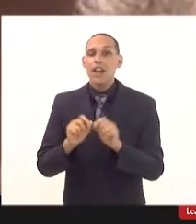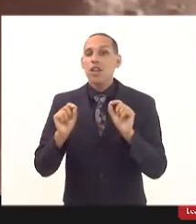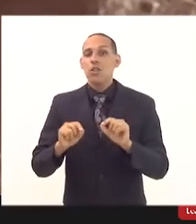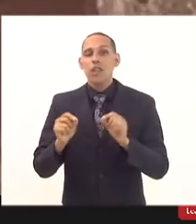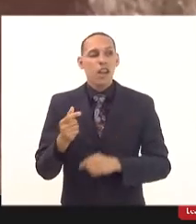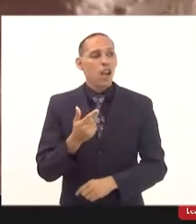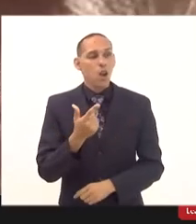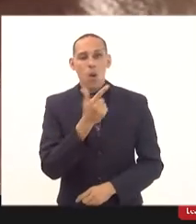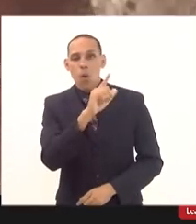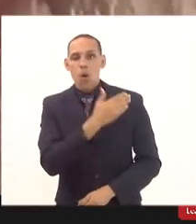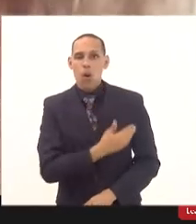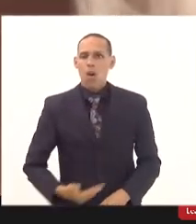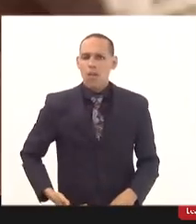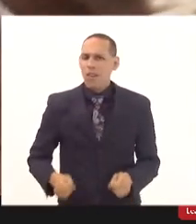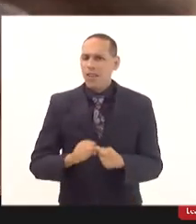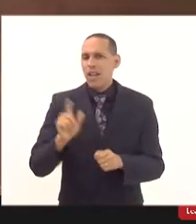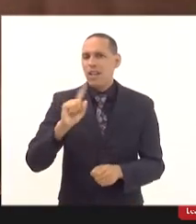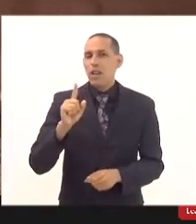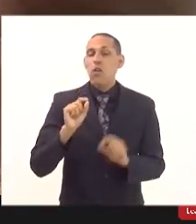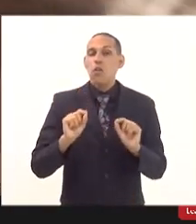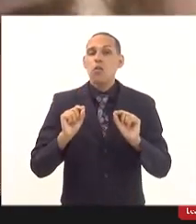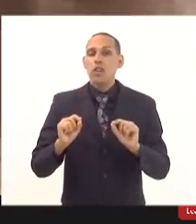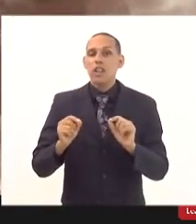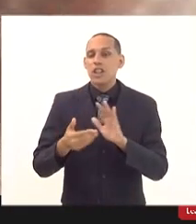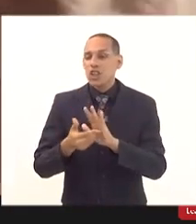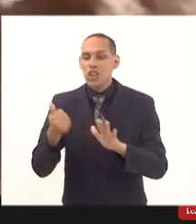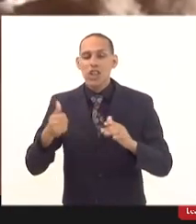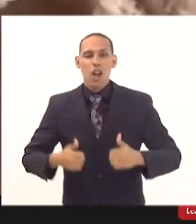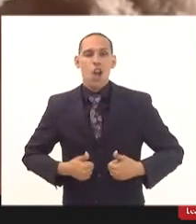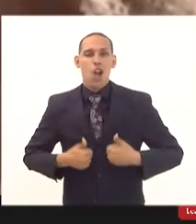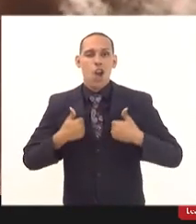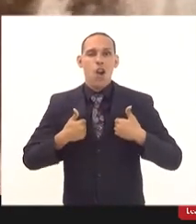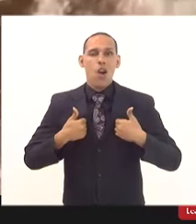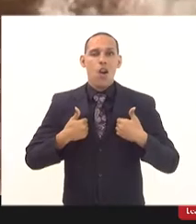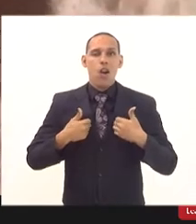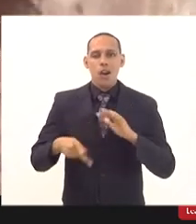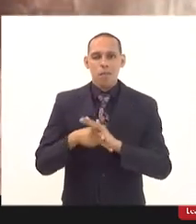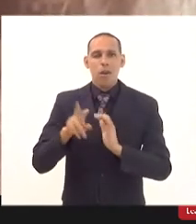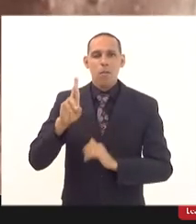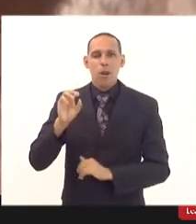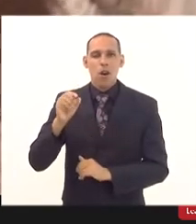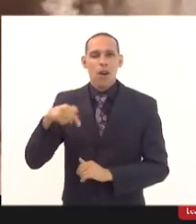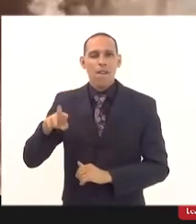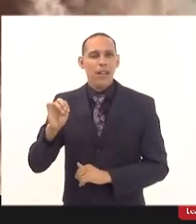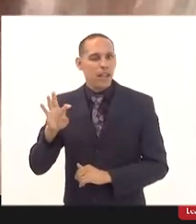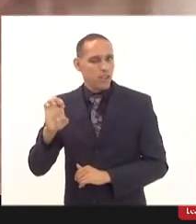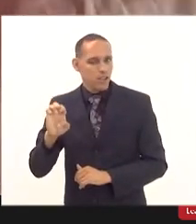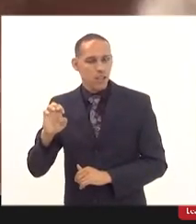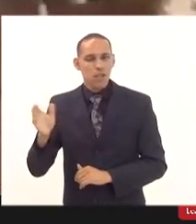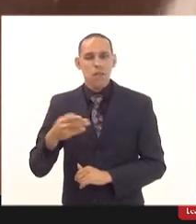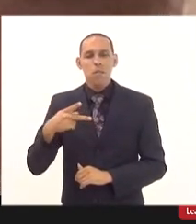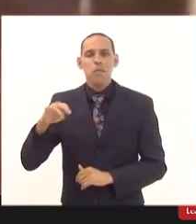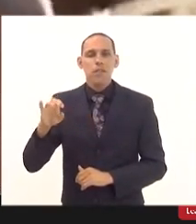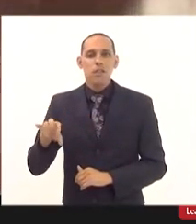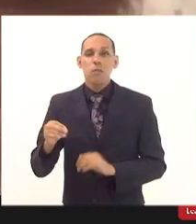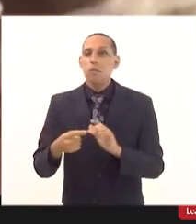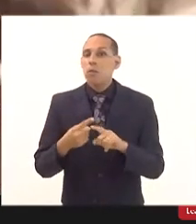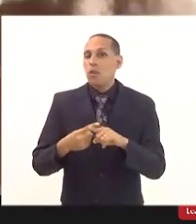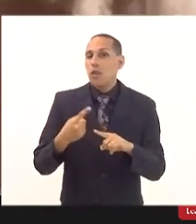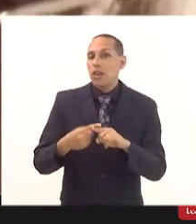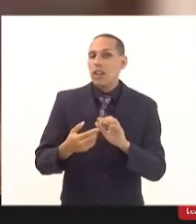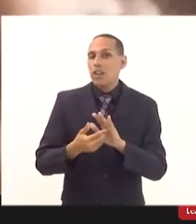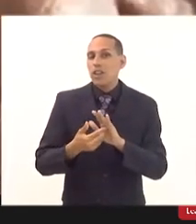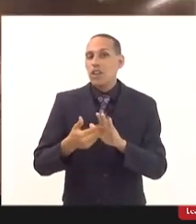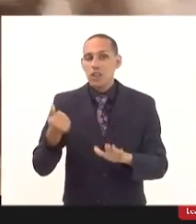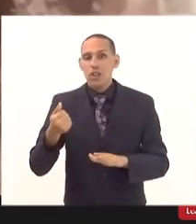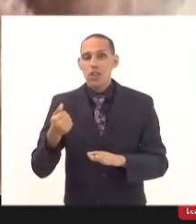nenhum outro governos vou fazer desonraram a atuação de Roquete Pinto e atropelando a lei retiraram emissora